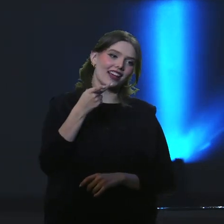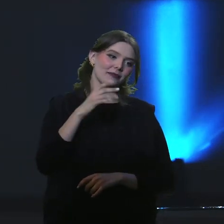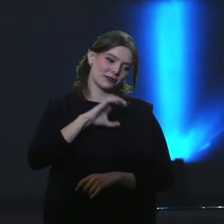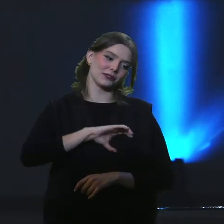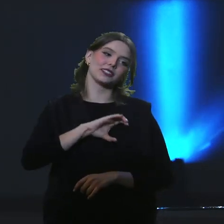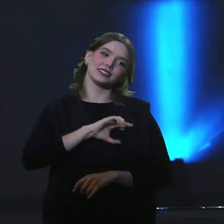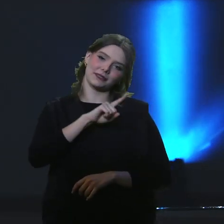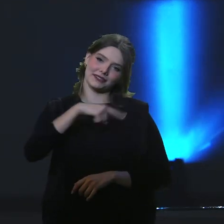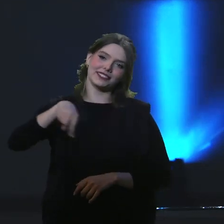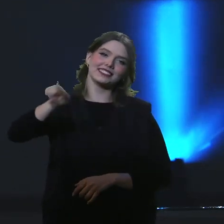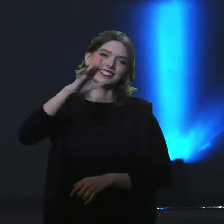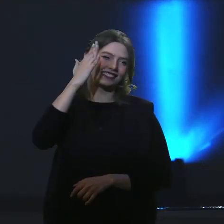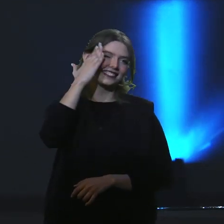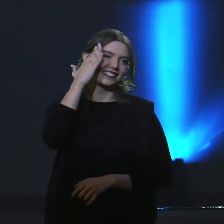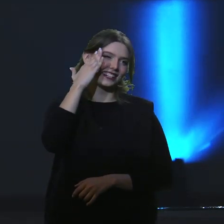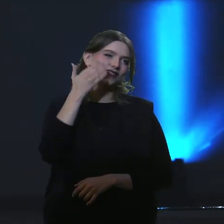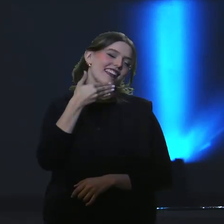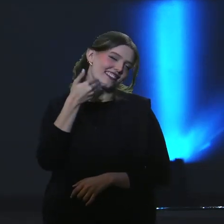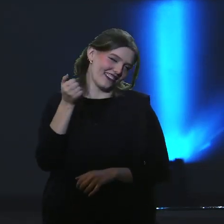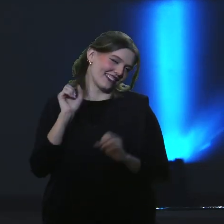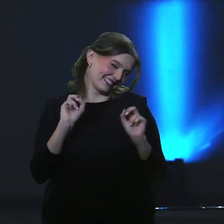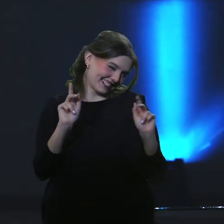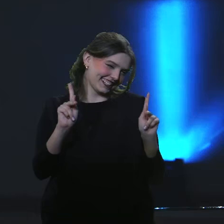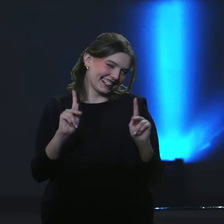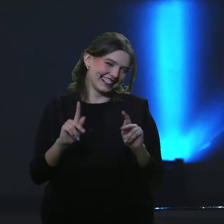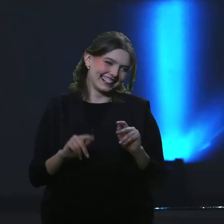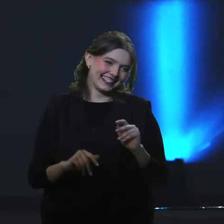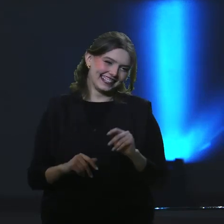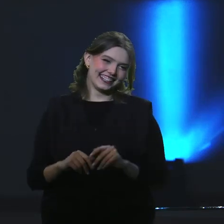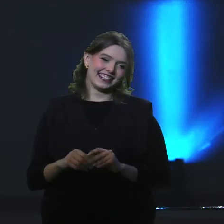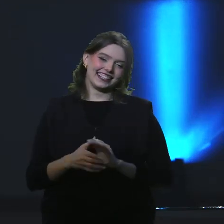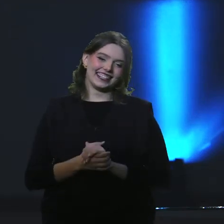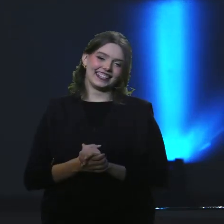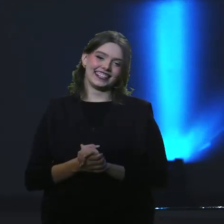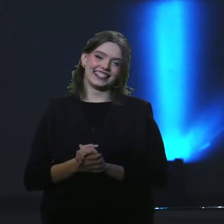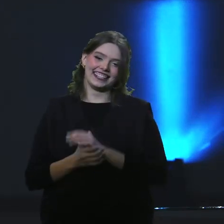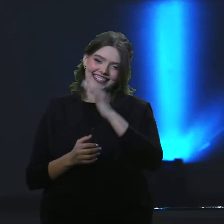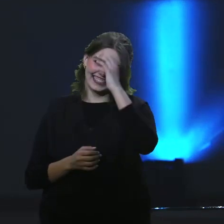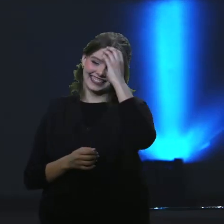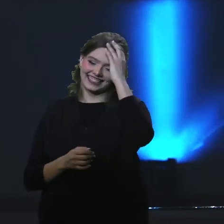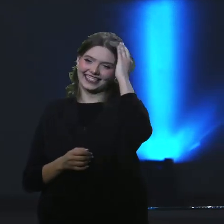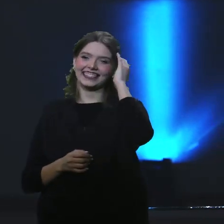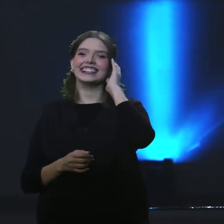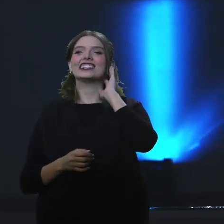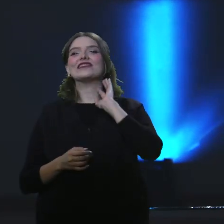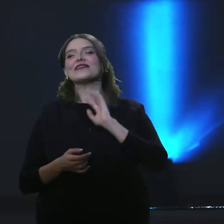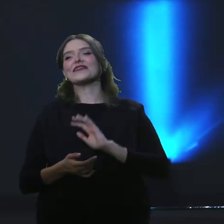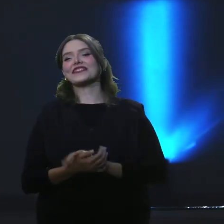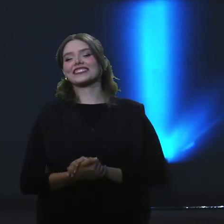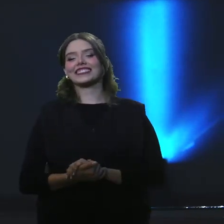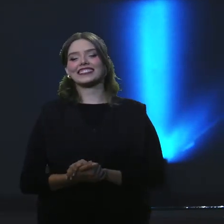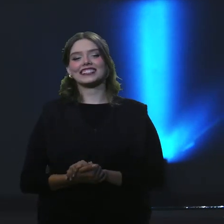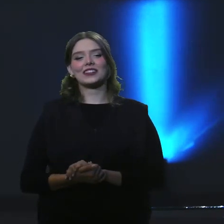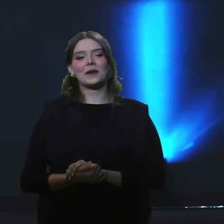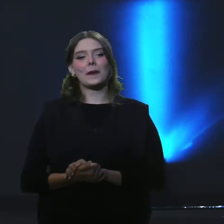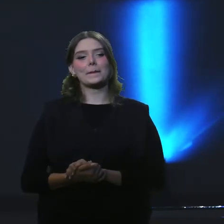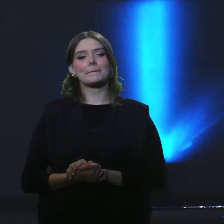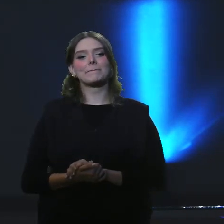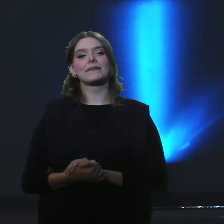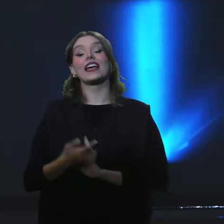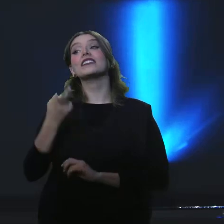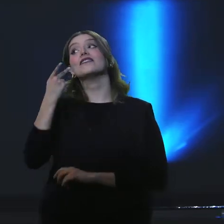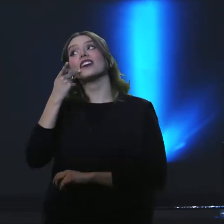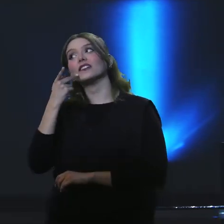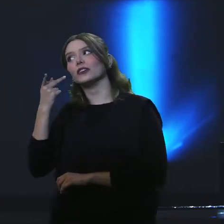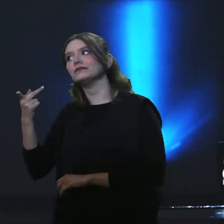talvez vocês não peguem direito. E tem que incluir todo mundo, talvez você entenda, mas quem está do teu lado não. Aí ele falou